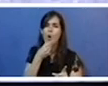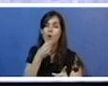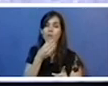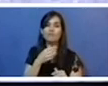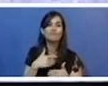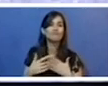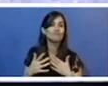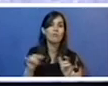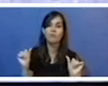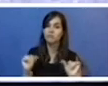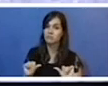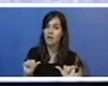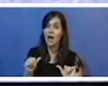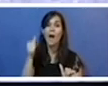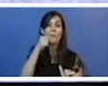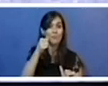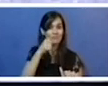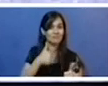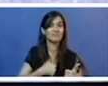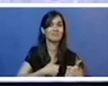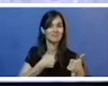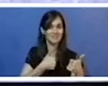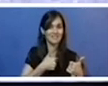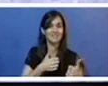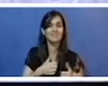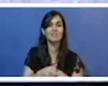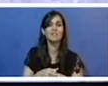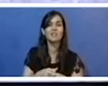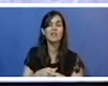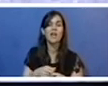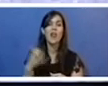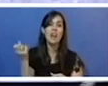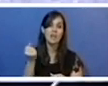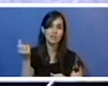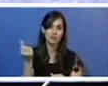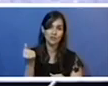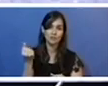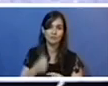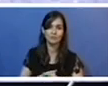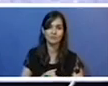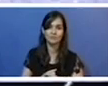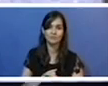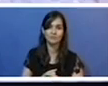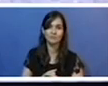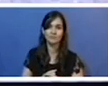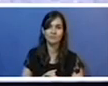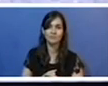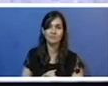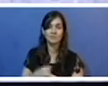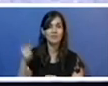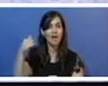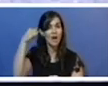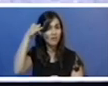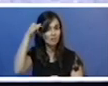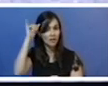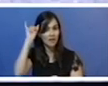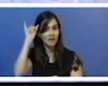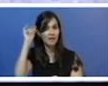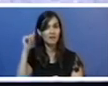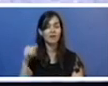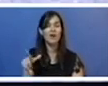funcional. Na fêmea ela é funcional e a função seria a produção de leite. Aqui eu tenho 3 animais como exemplo, a